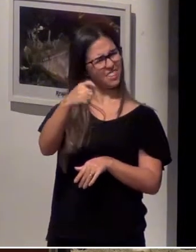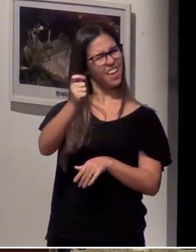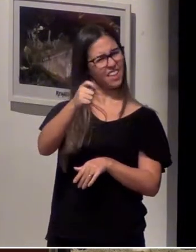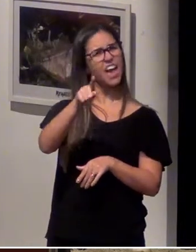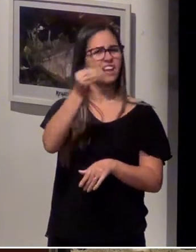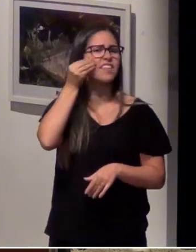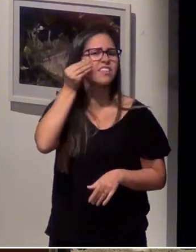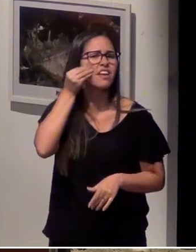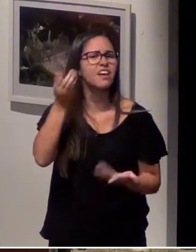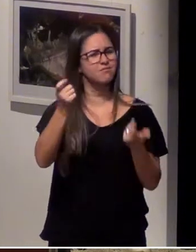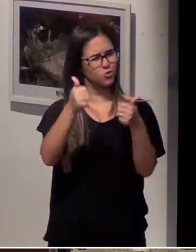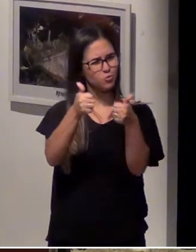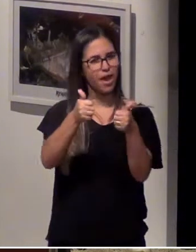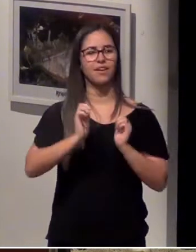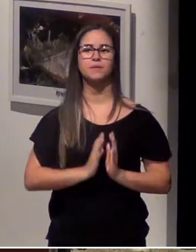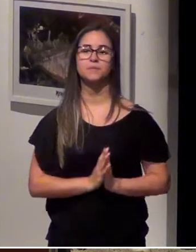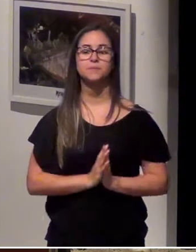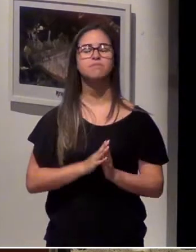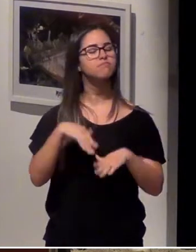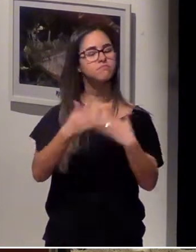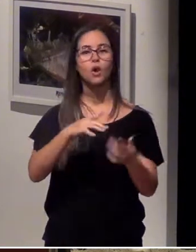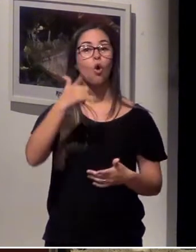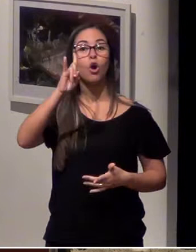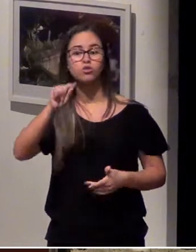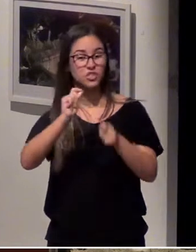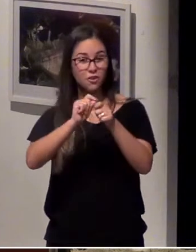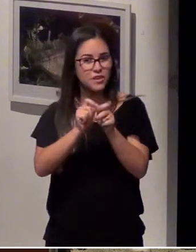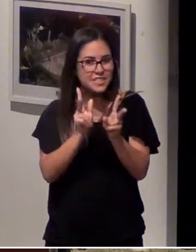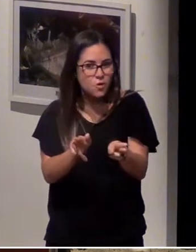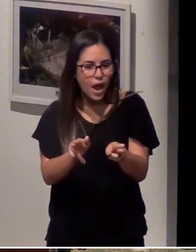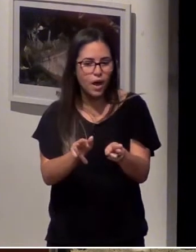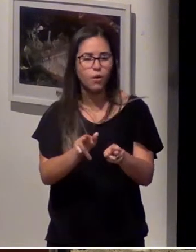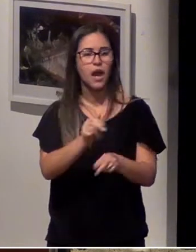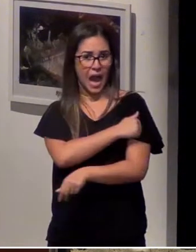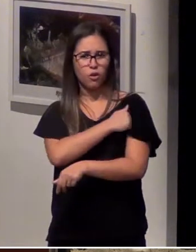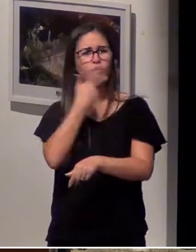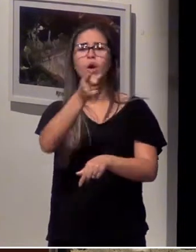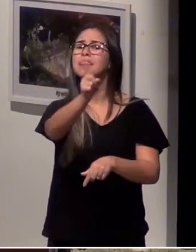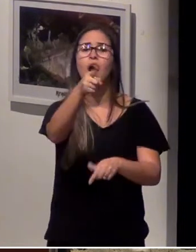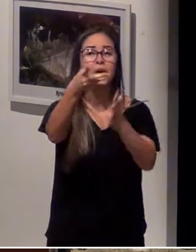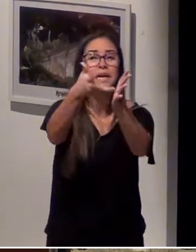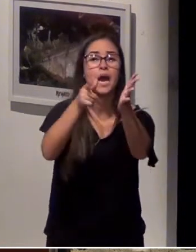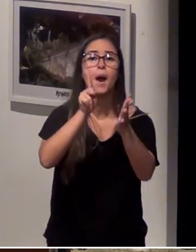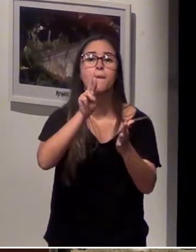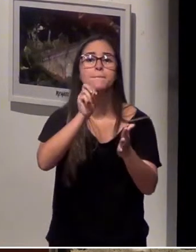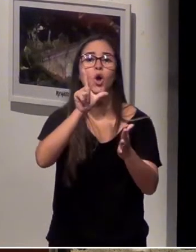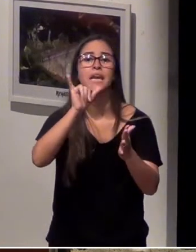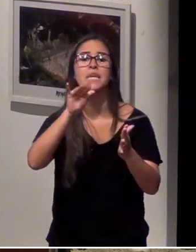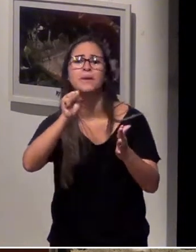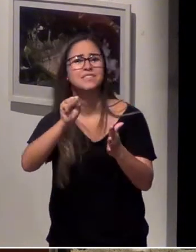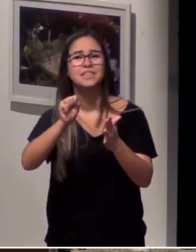né? Ela está tentando, tudo bem. Outro dia, eu fiz a mesma coisa, os alunos falaram, não, esse sinal é de pró-Libras, proficiência é